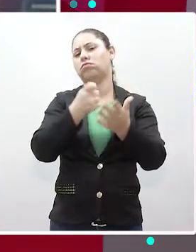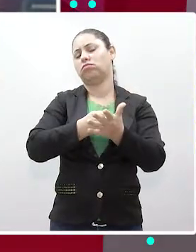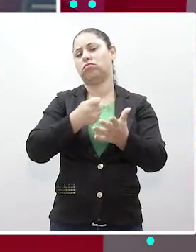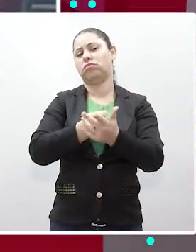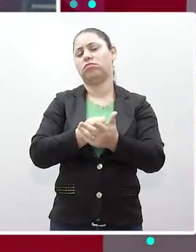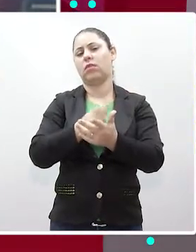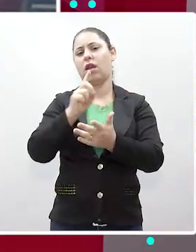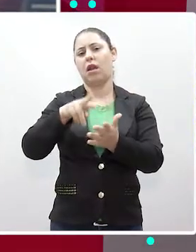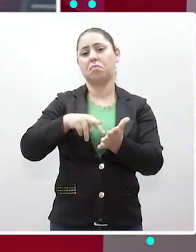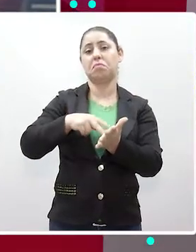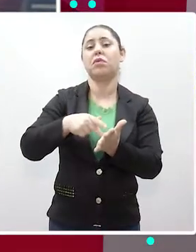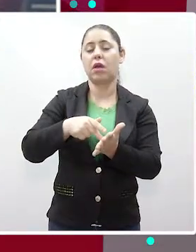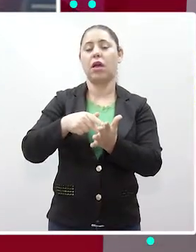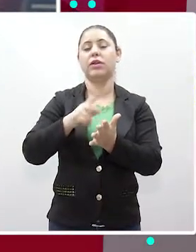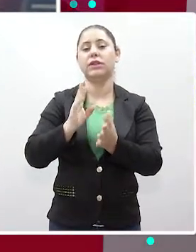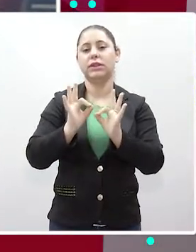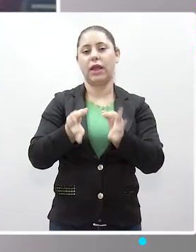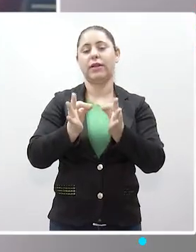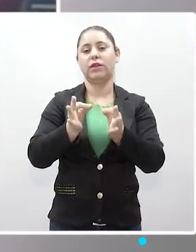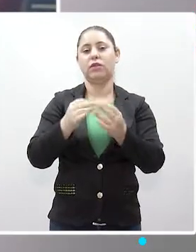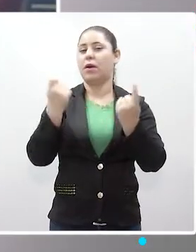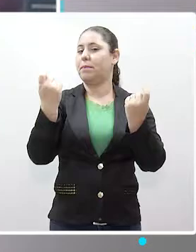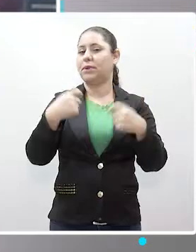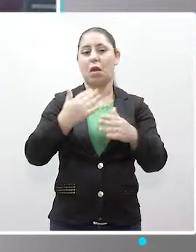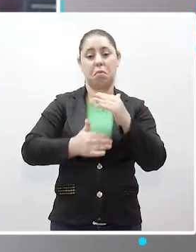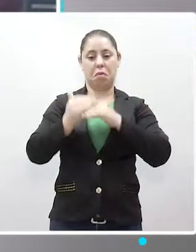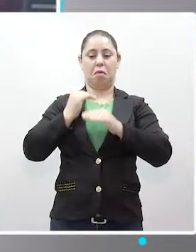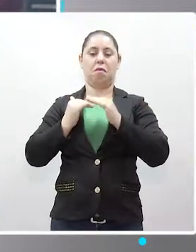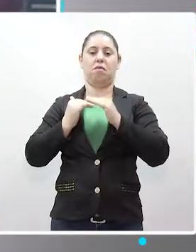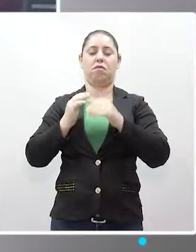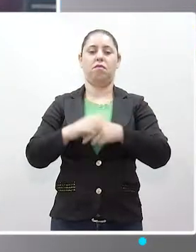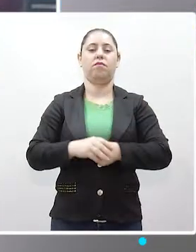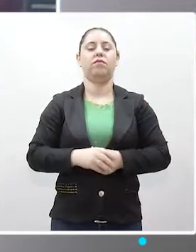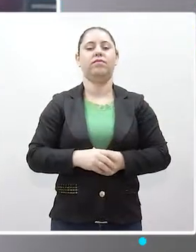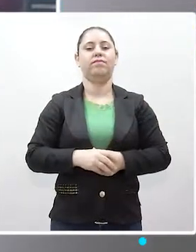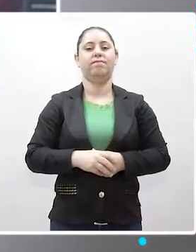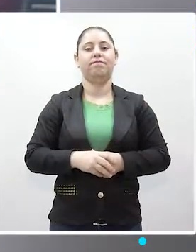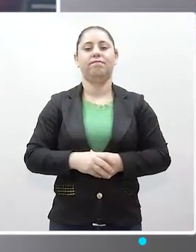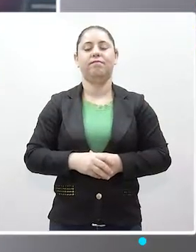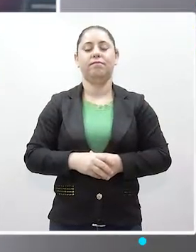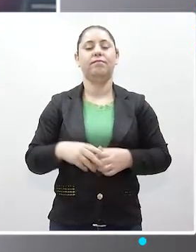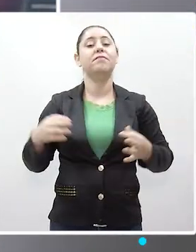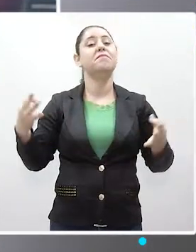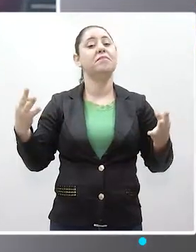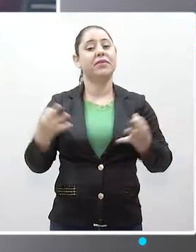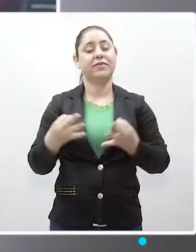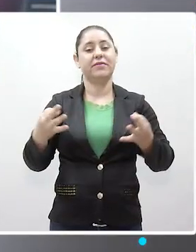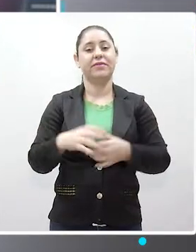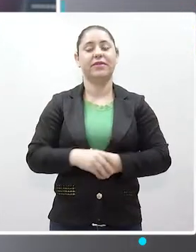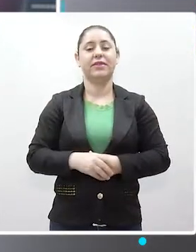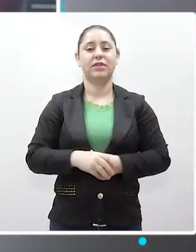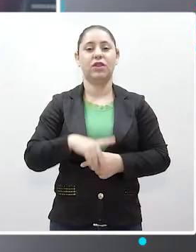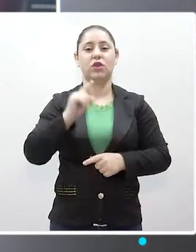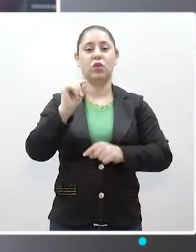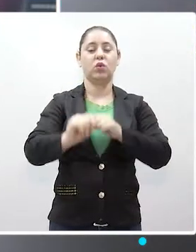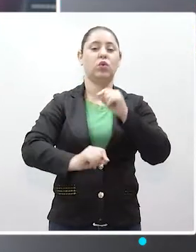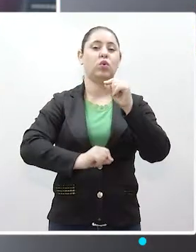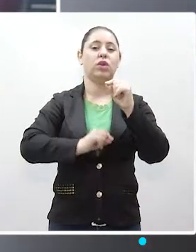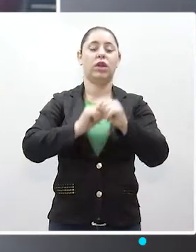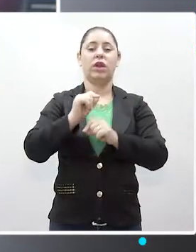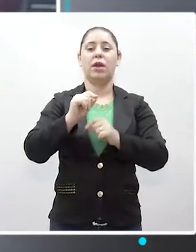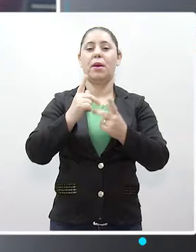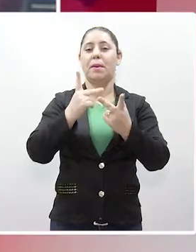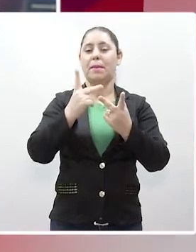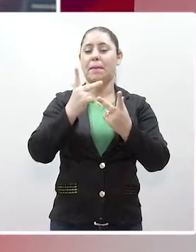garante? É um passo que Exato. a economia vai dar que não vai precisar dar para trás? É isso? Perfeito, Thiago. A gente tem uma situação que chama voo de